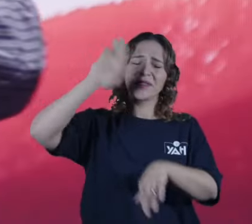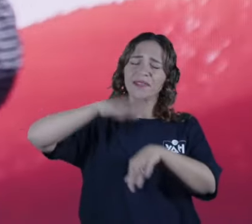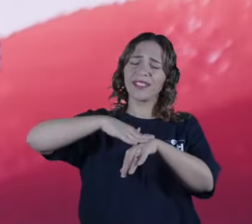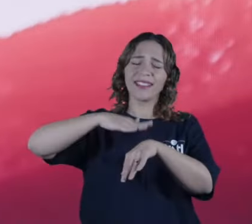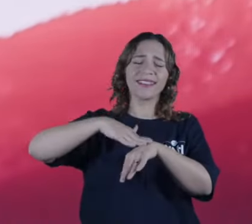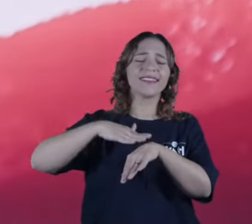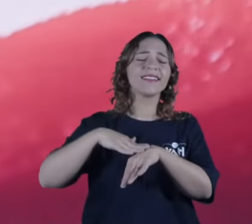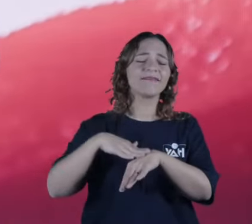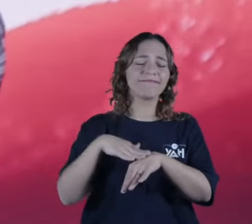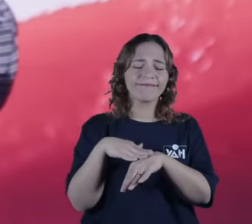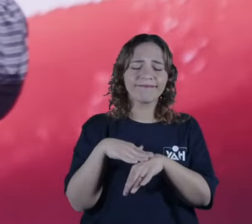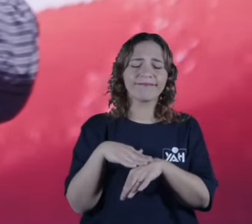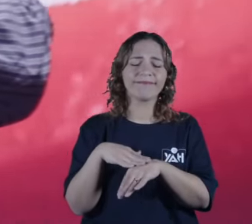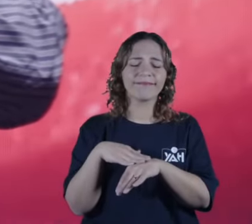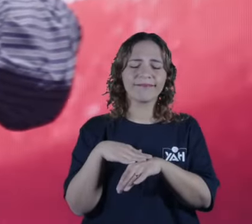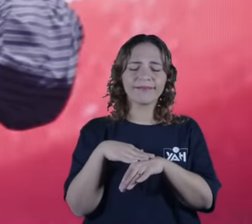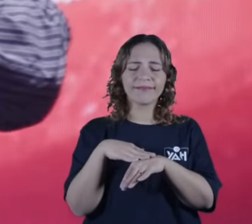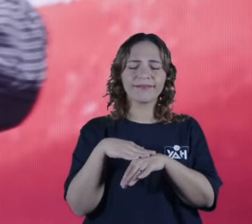Senhor,